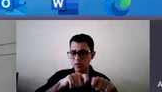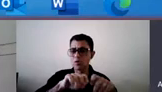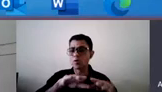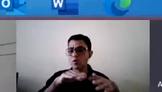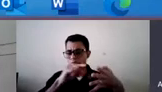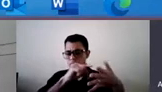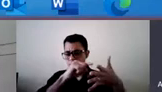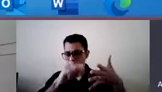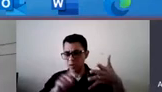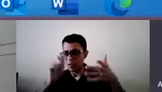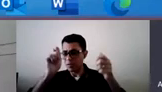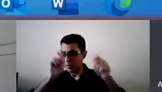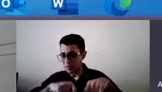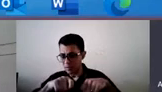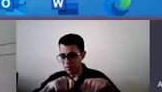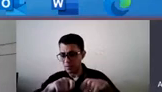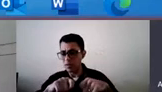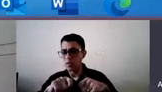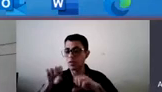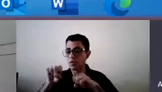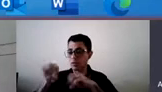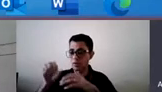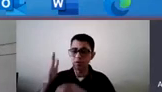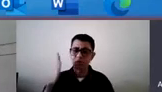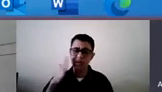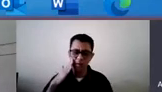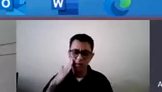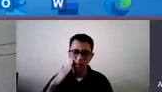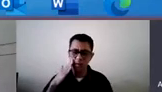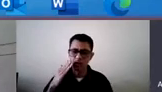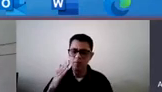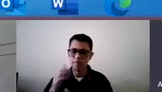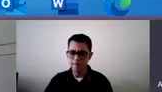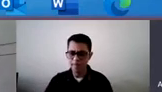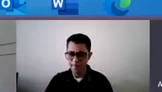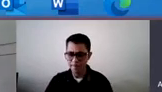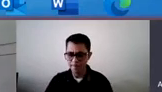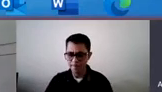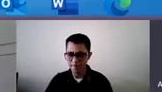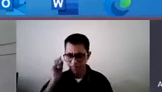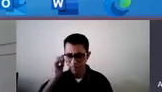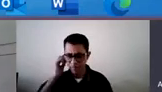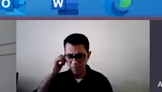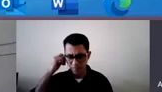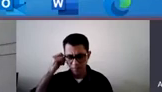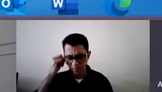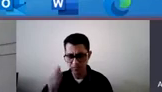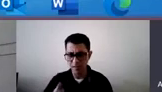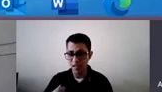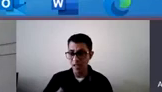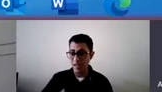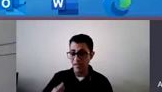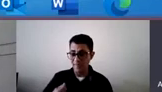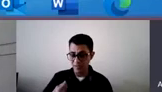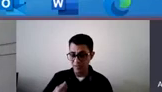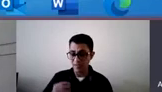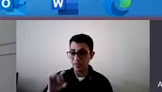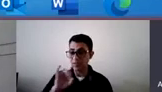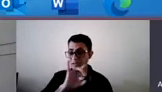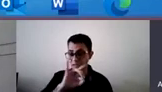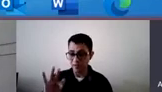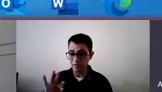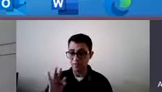essas capacidades que hoje nós sabemos que contam fortemente para a vida futura dos